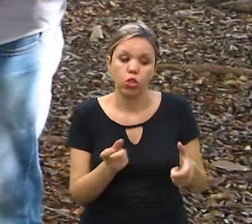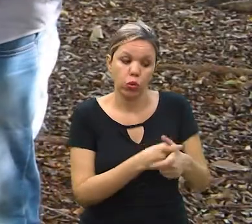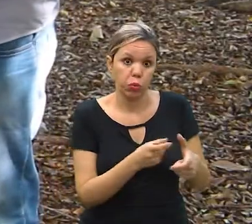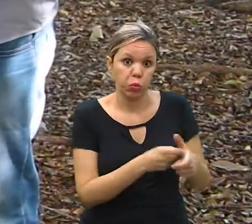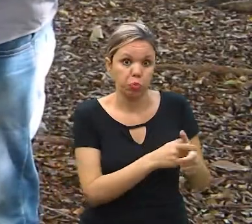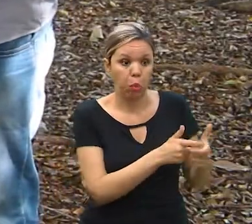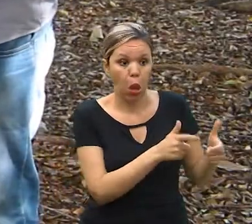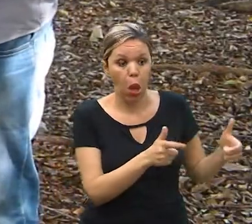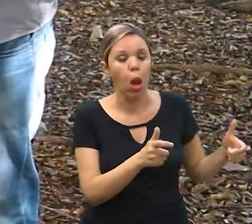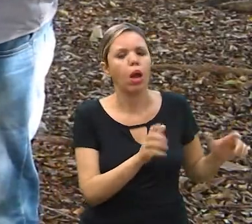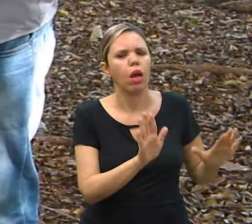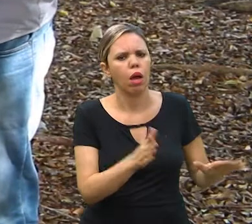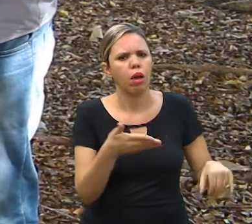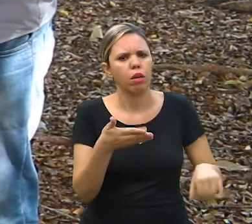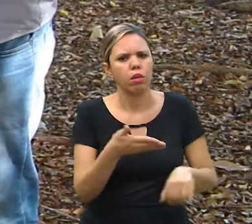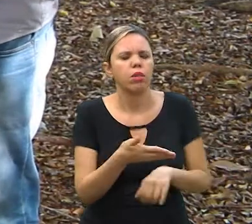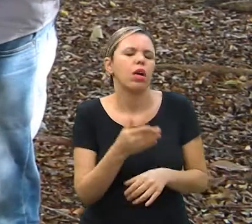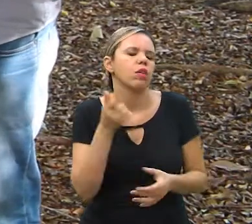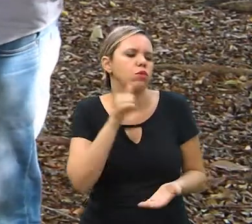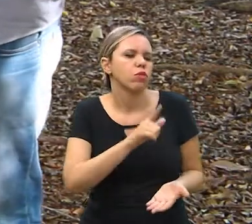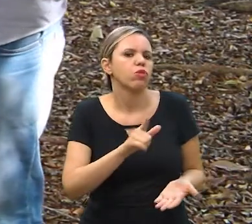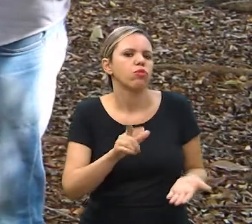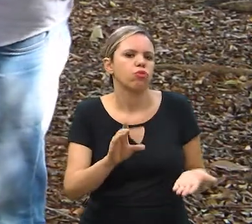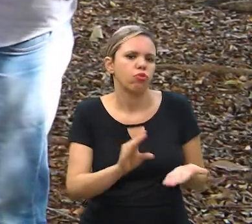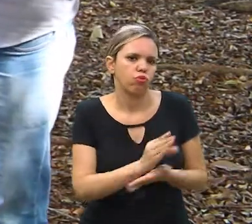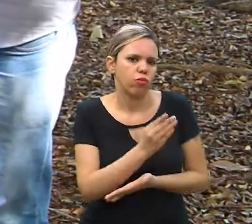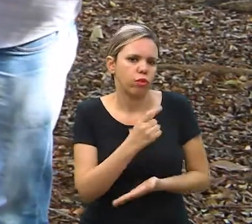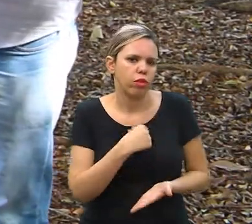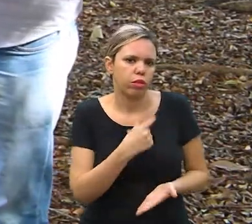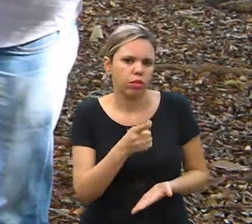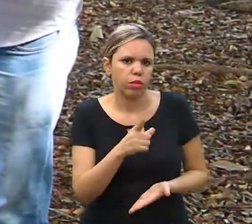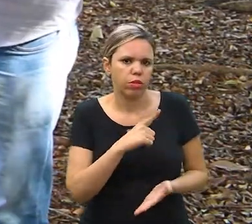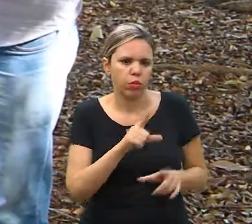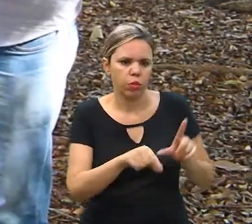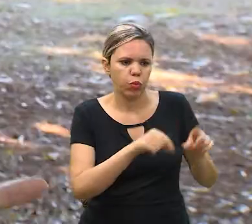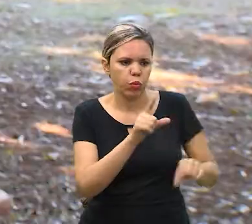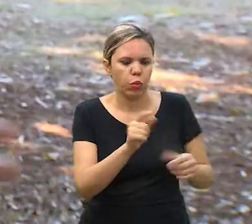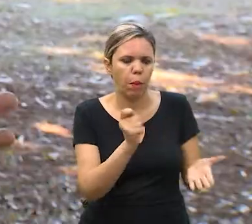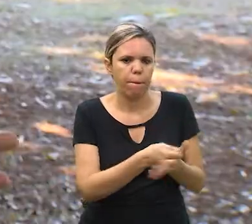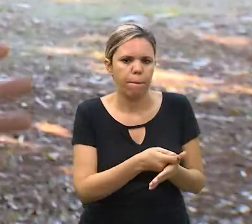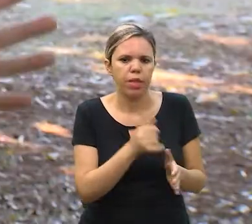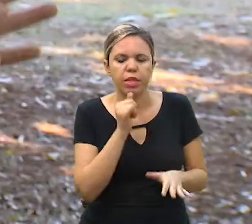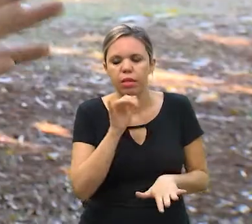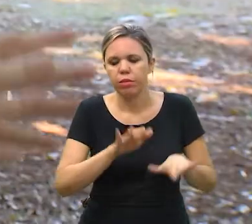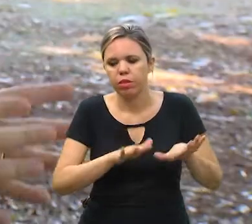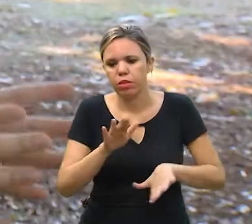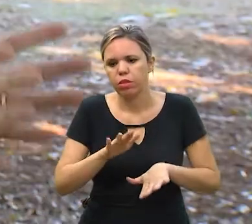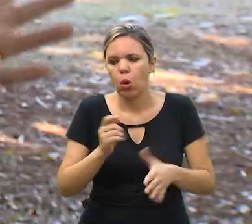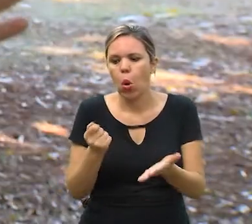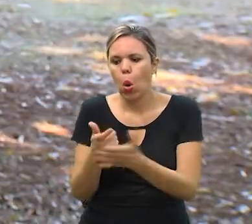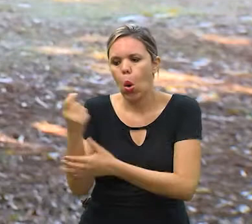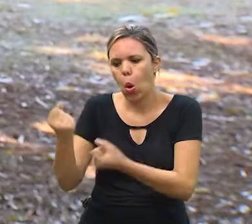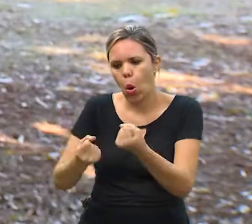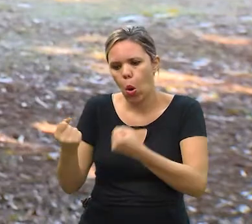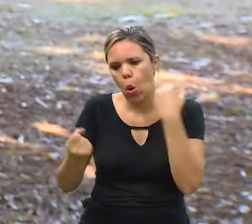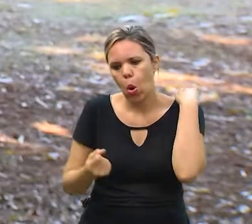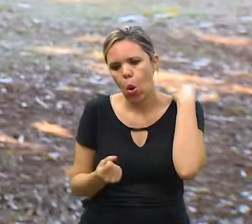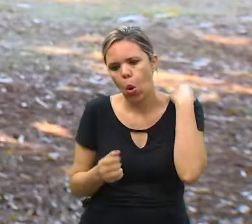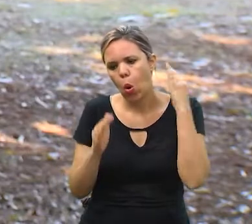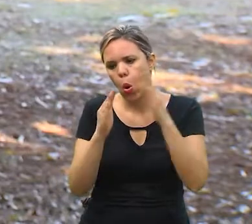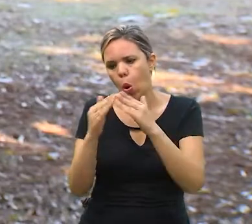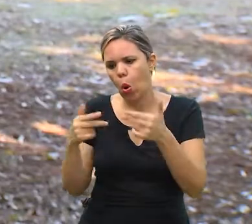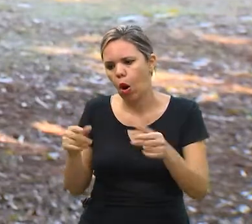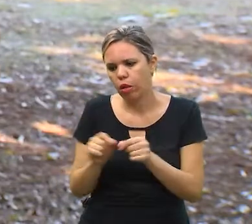endividamento é o acesso a crédito que você tem e é uma parcela que você escolhe pagar. Muitas vezes na compra de um carro, na compra de um